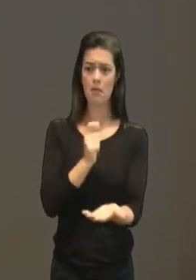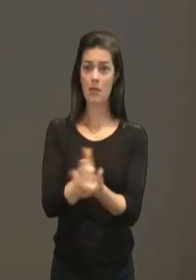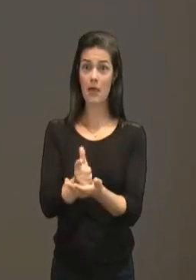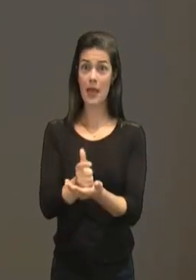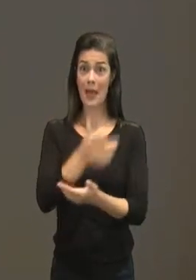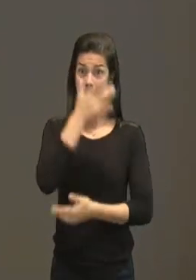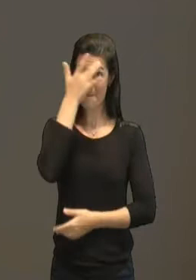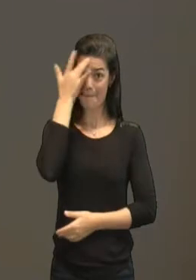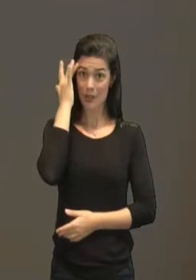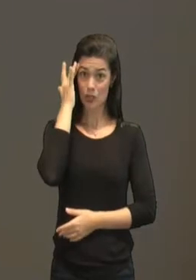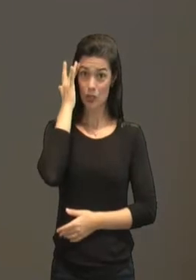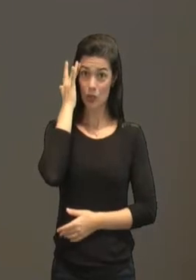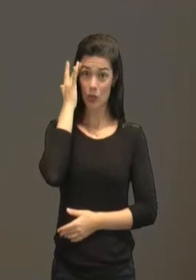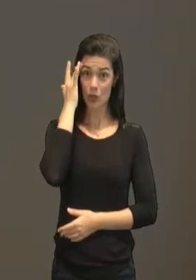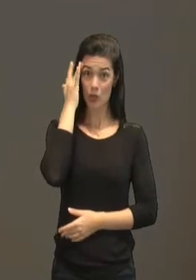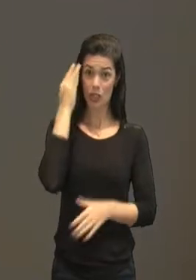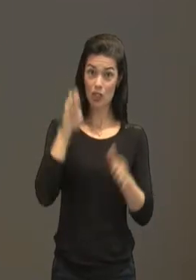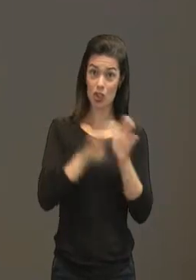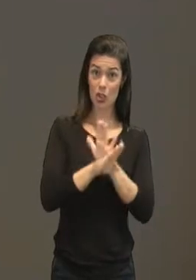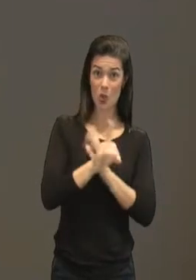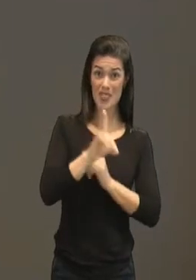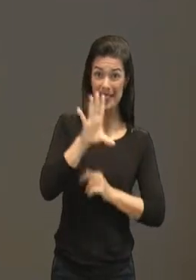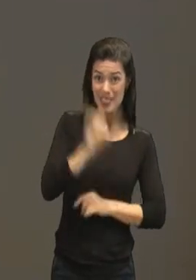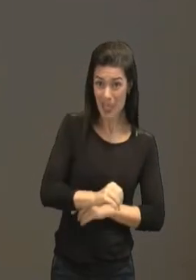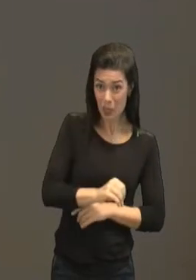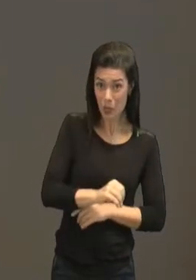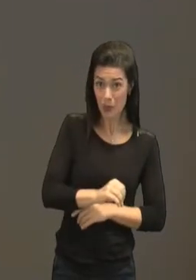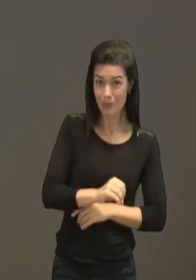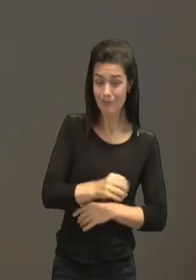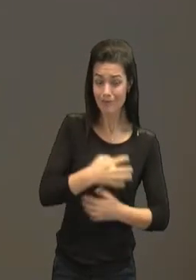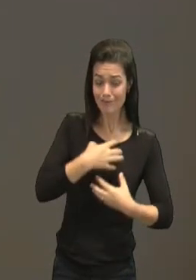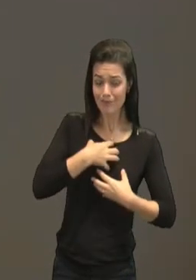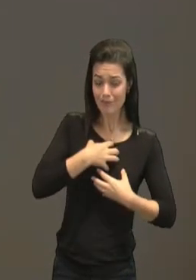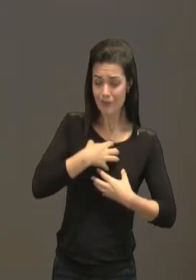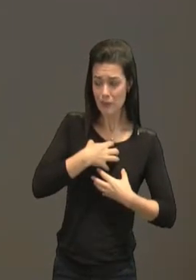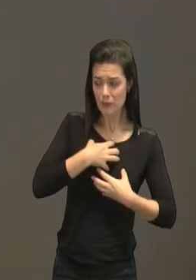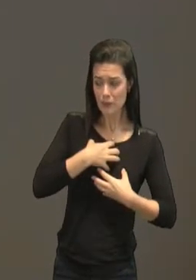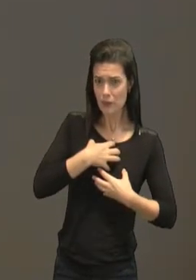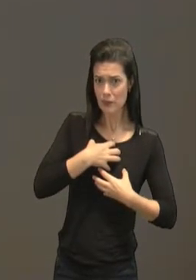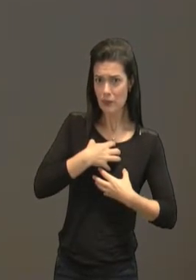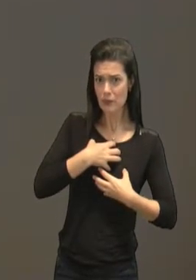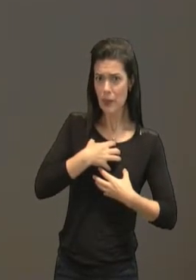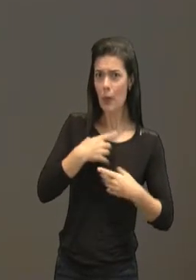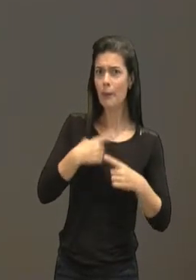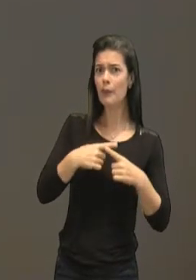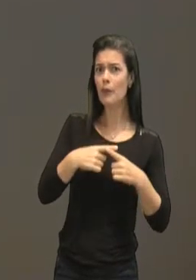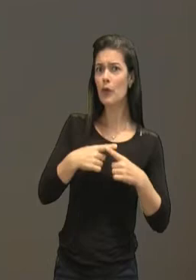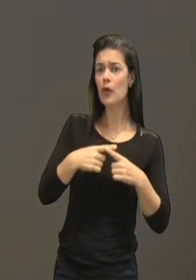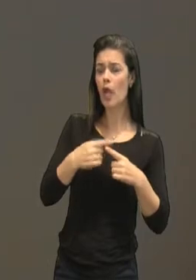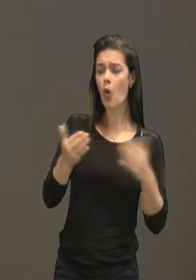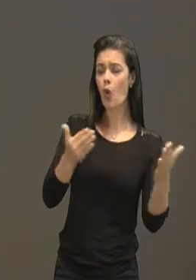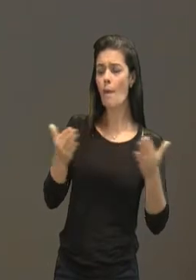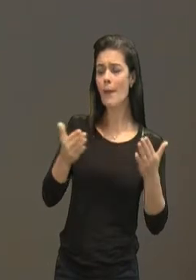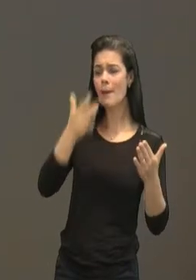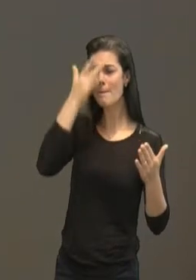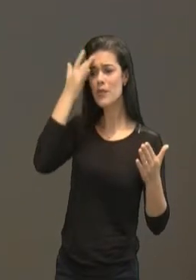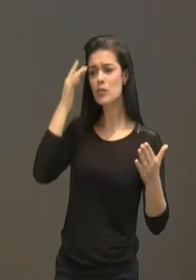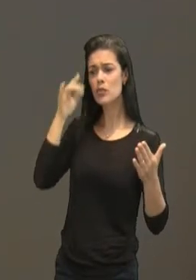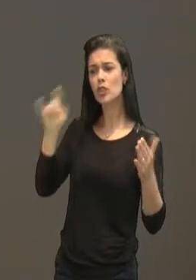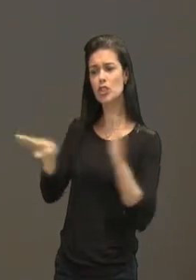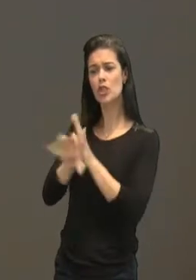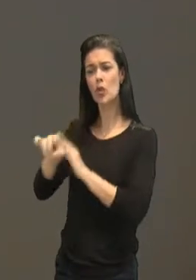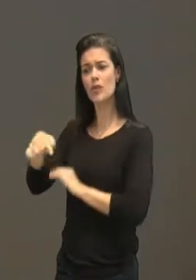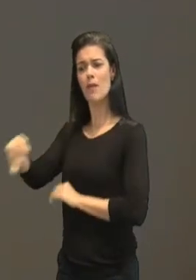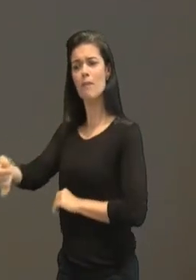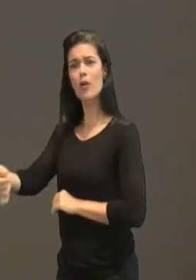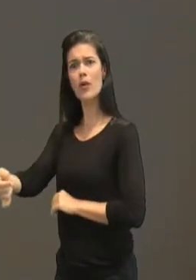mais cedo ficaram um pouco ressentidos, porque acharam que receberiam mais do que aqueles que chegaram já